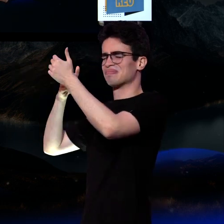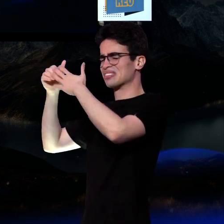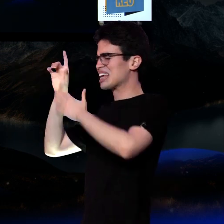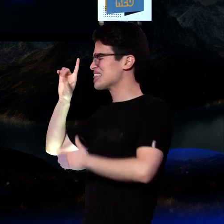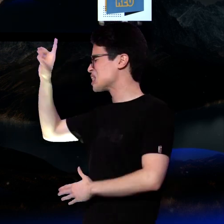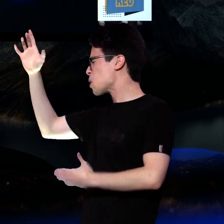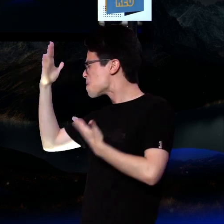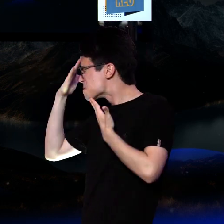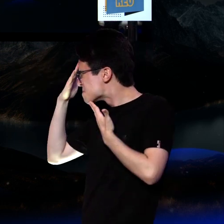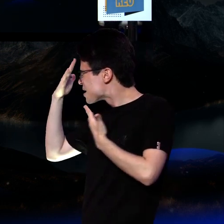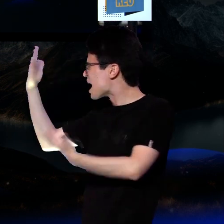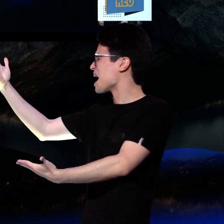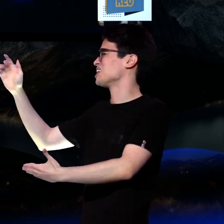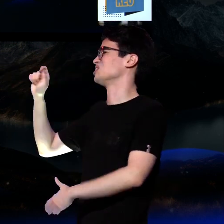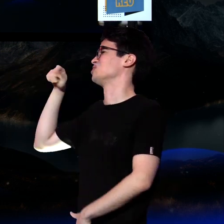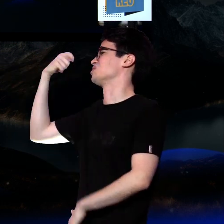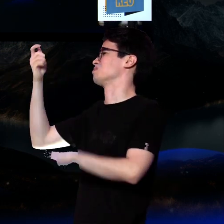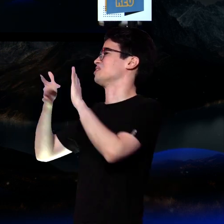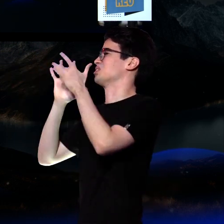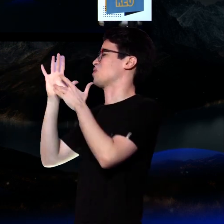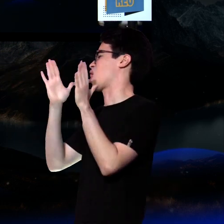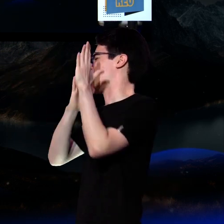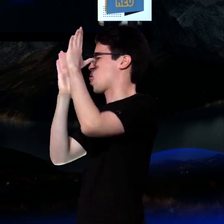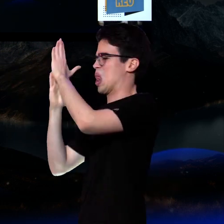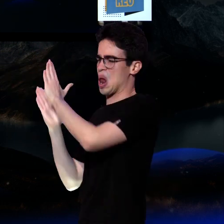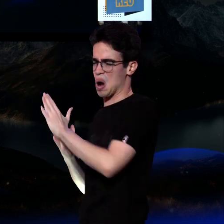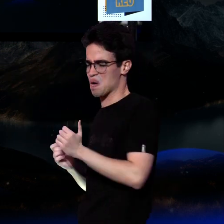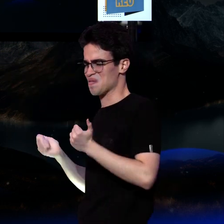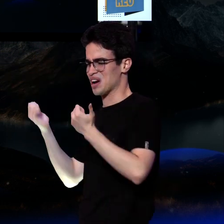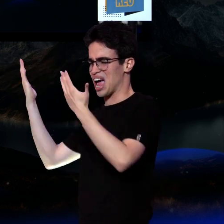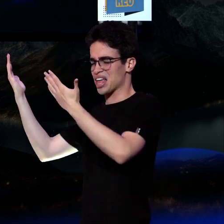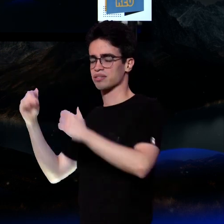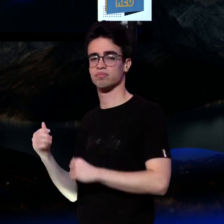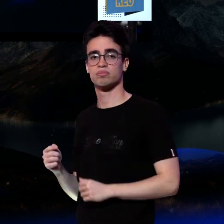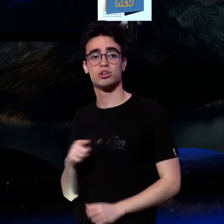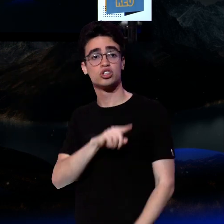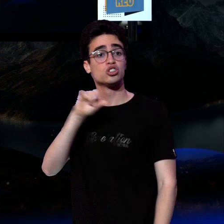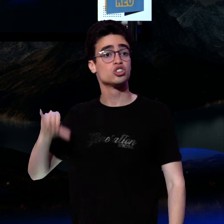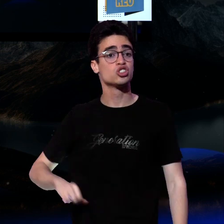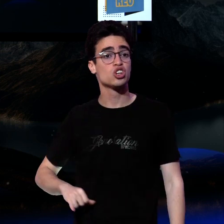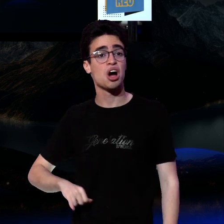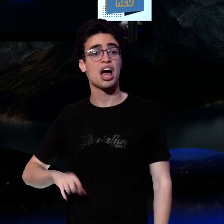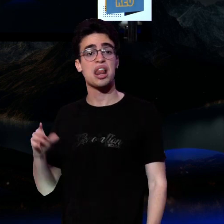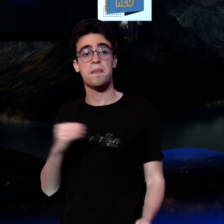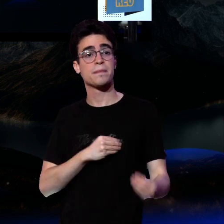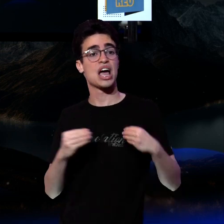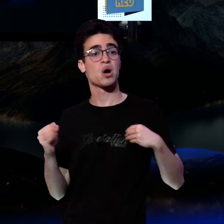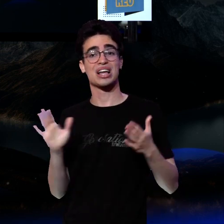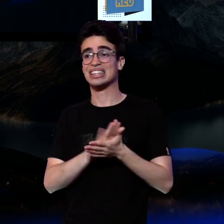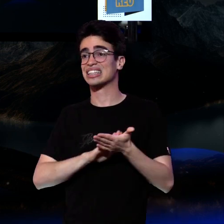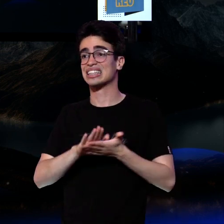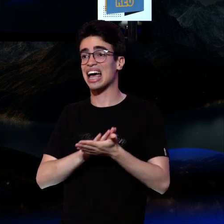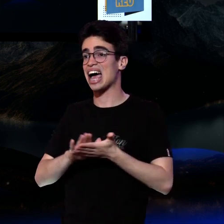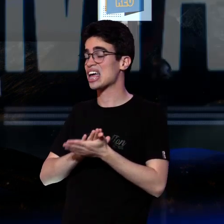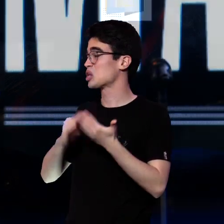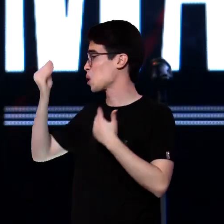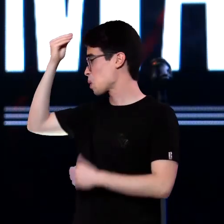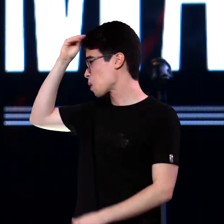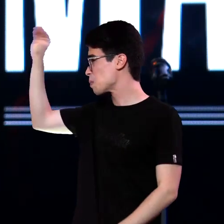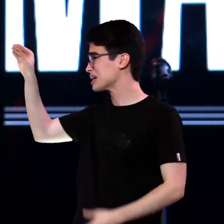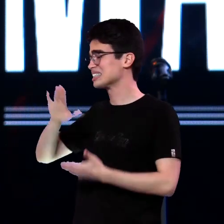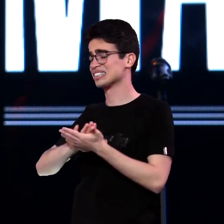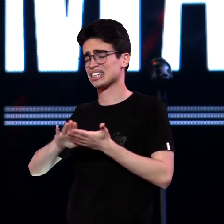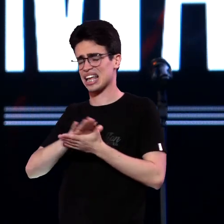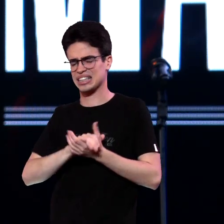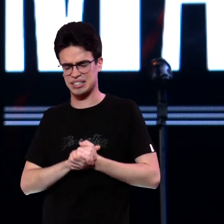do Senhor. Em tudo isso Jó não pecou, nem culpou a Deus de coisa alguma. Senhor Jesus, essa é a